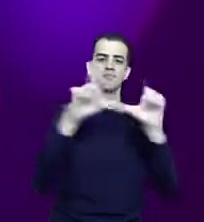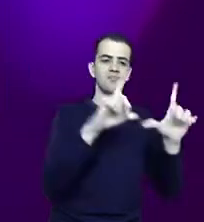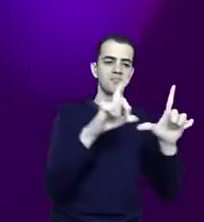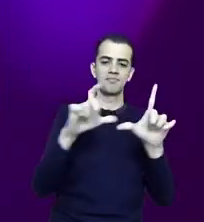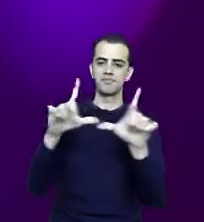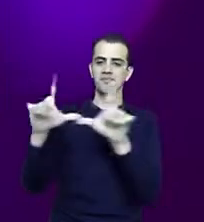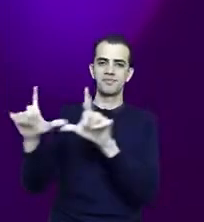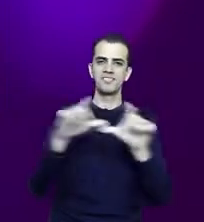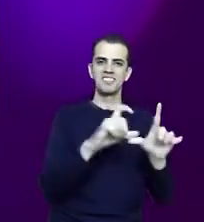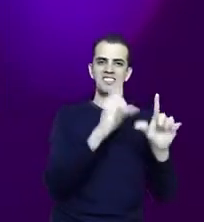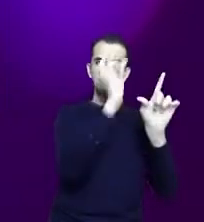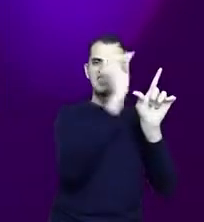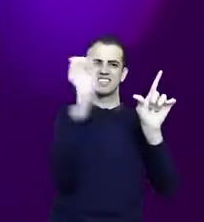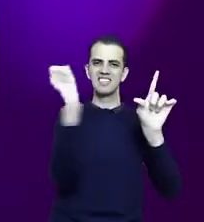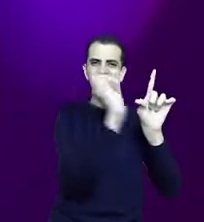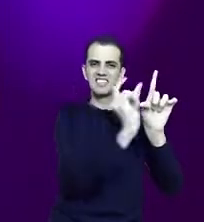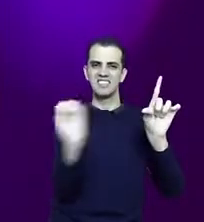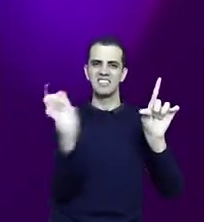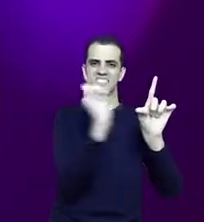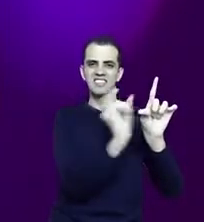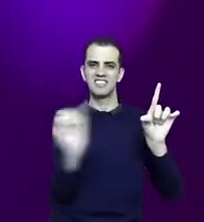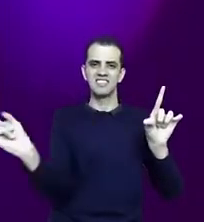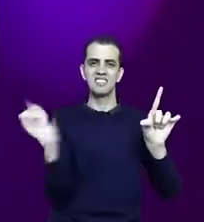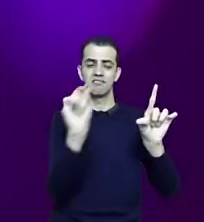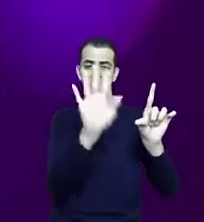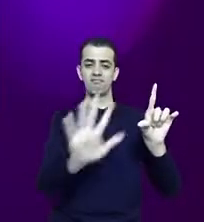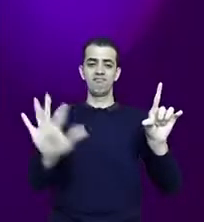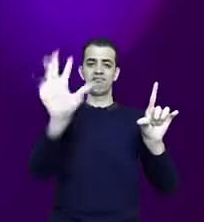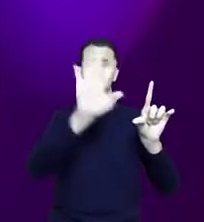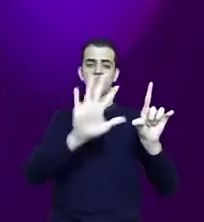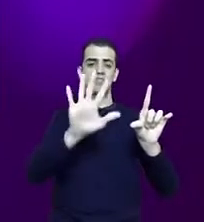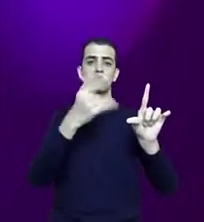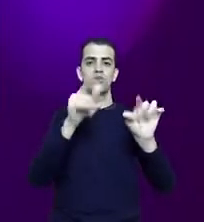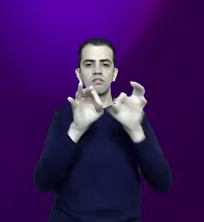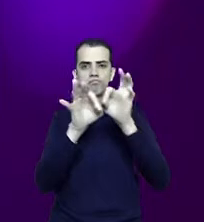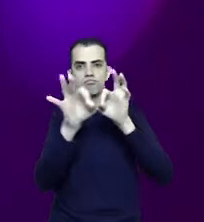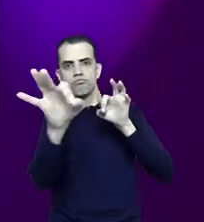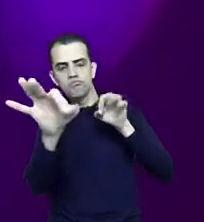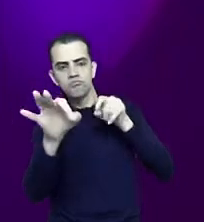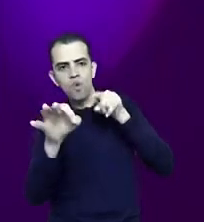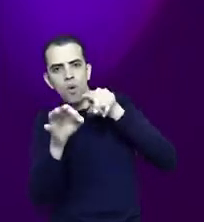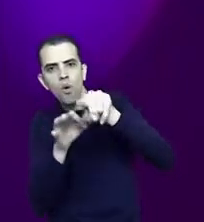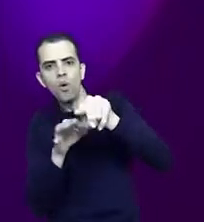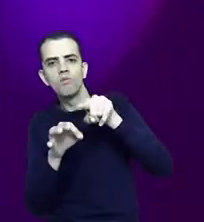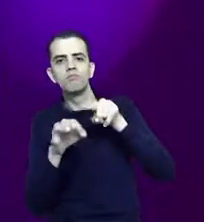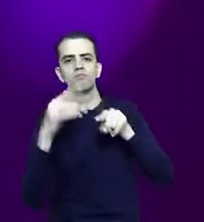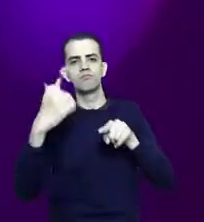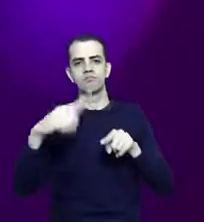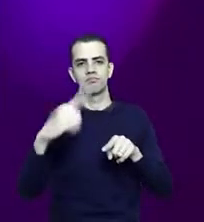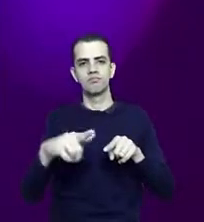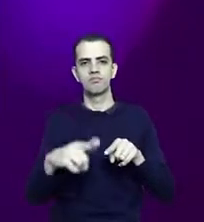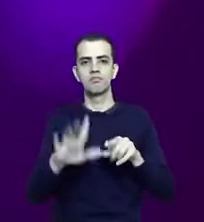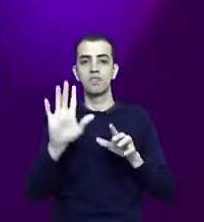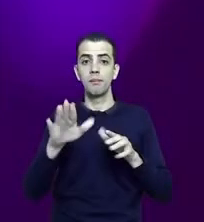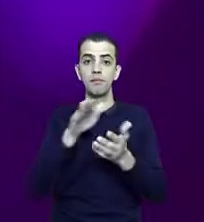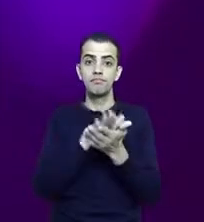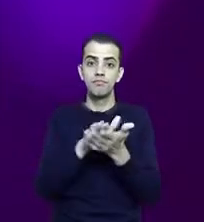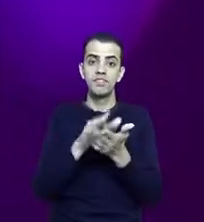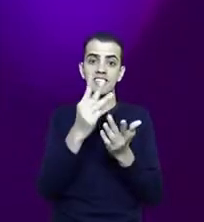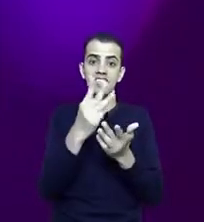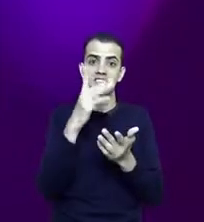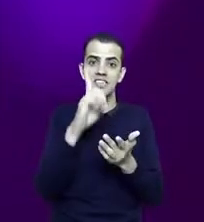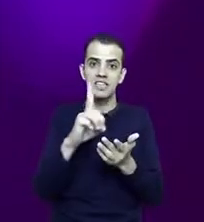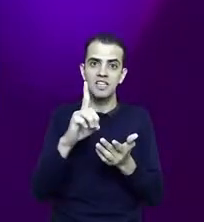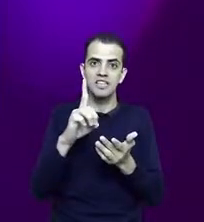interpreta ela como ela se estivesse numa tela e sem profundidade. Por isso, nós acreditamos que o uso da impressão 3D, de